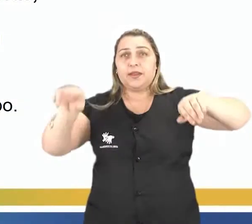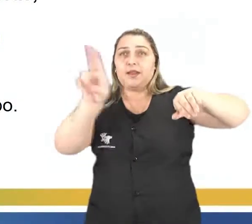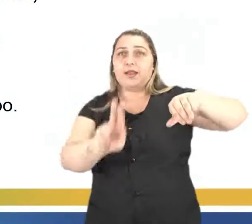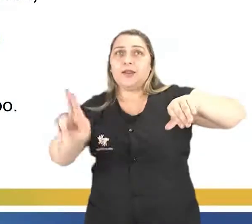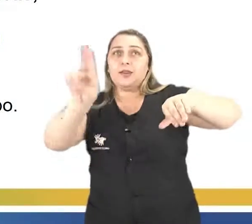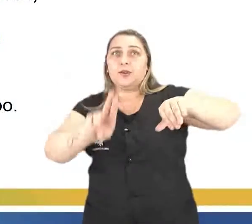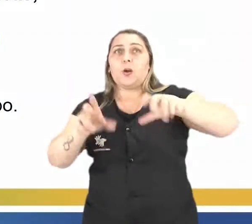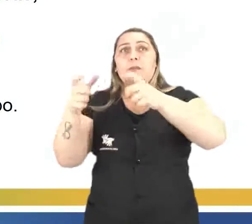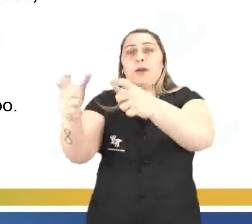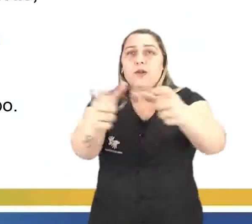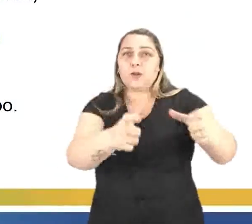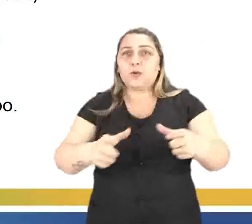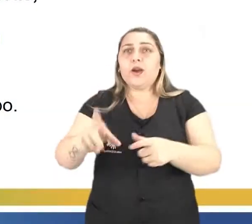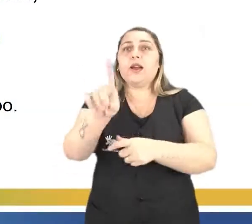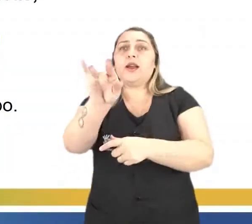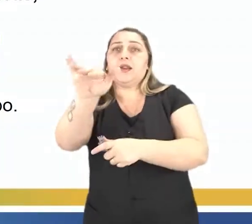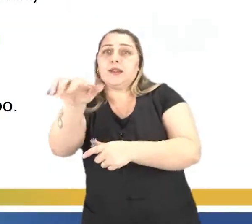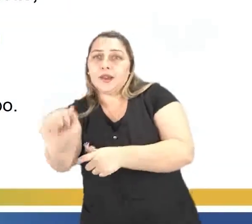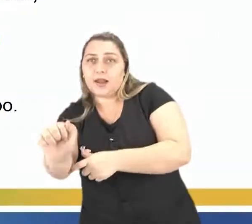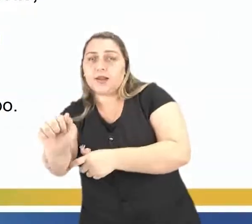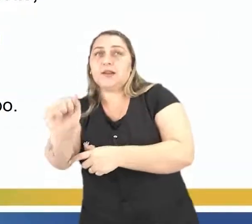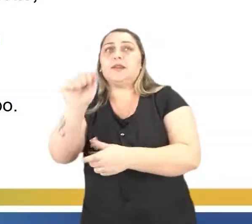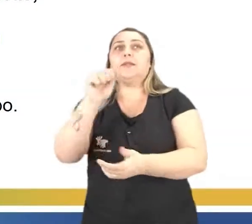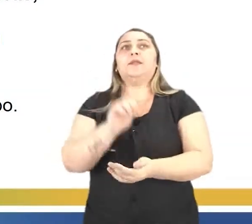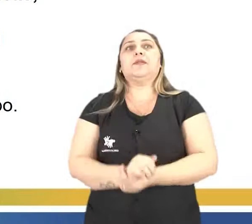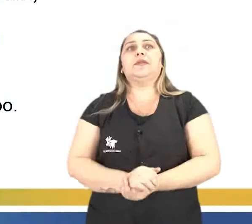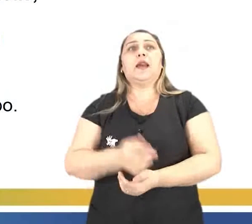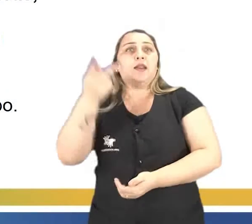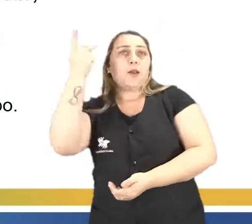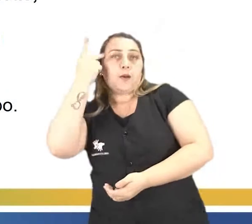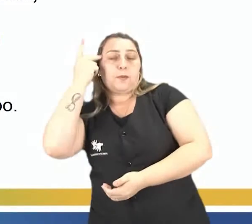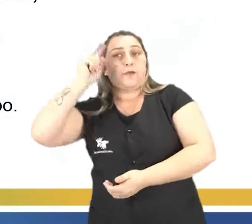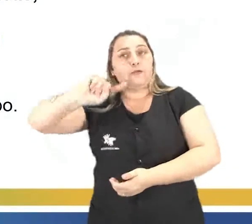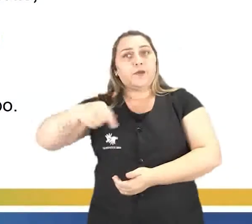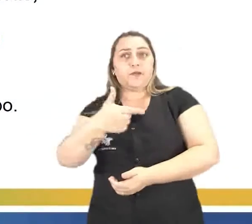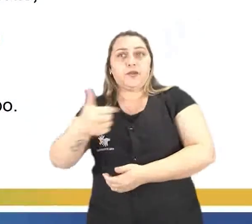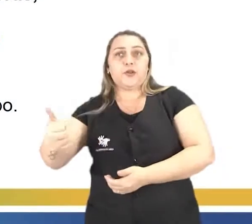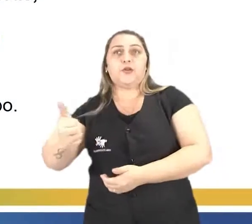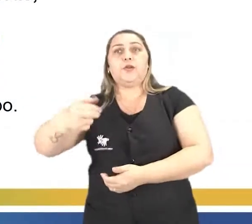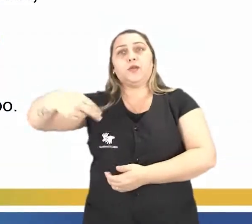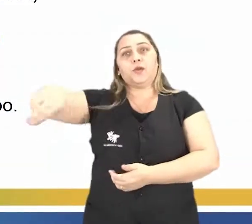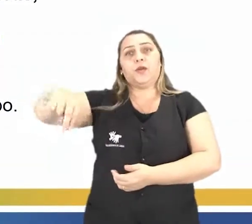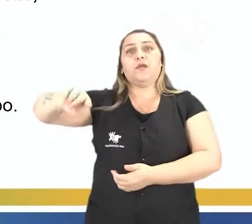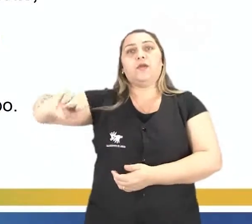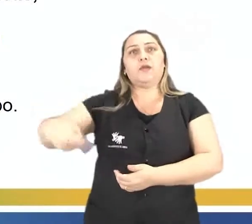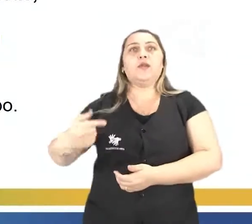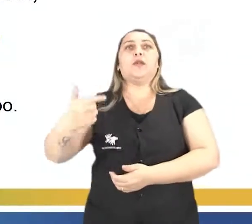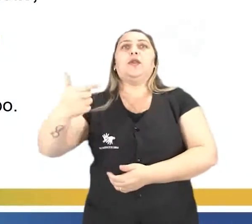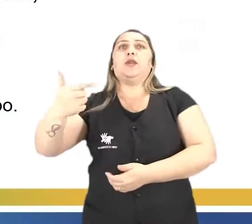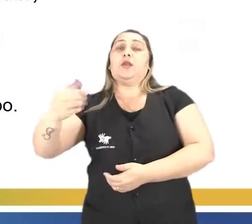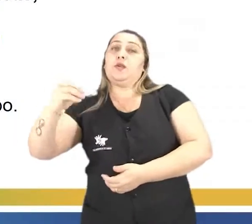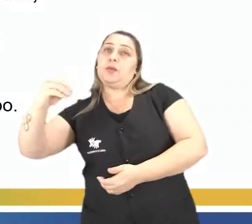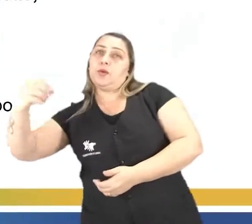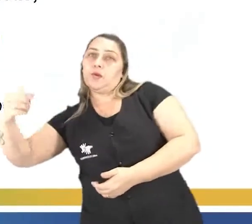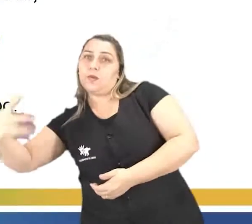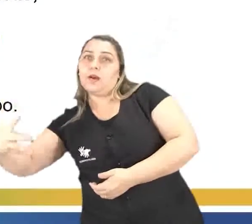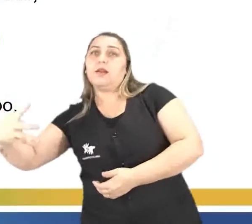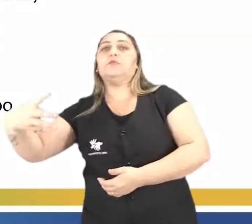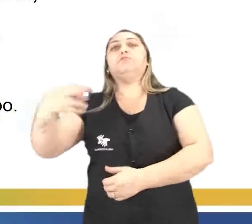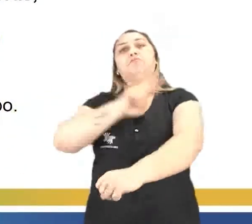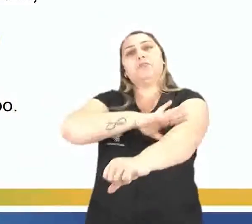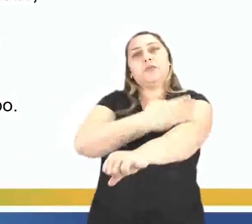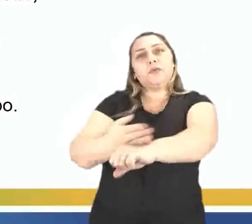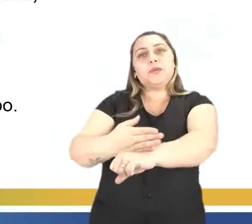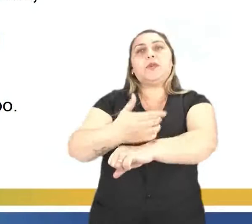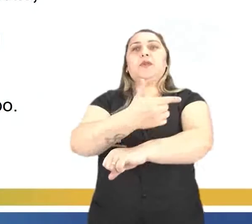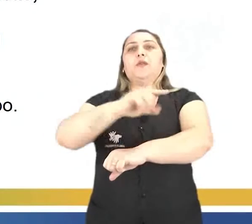Para separar nome do lugar nas datas. São Paulo, 21 de novembro de 2004, Rio Branco, Acre, né,